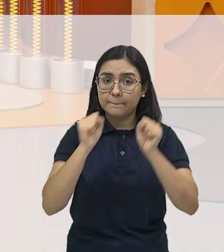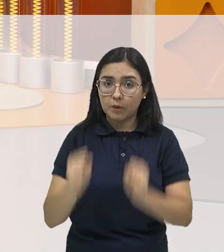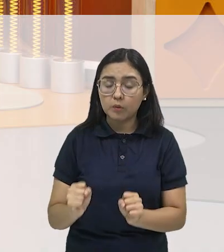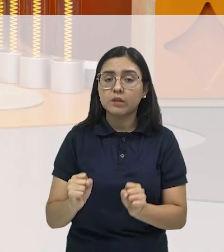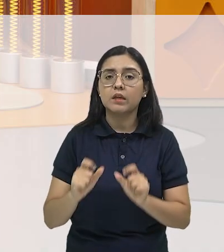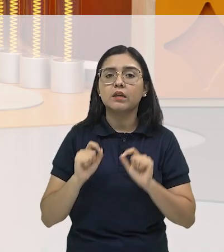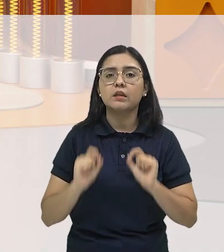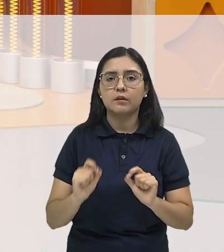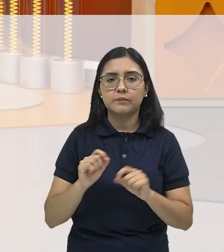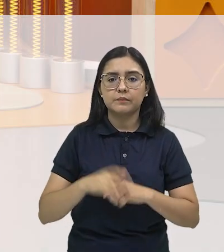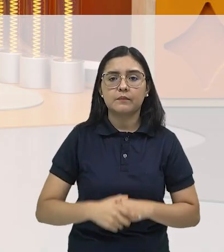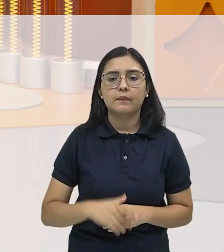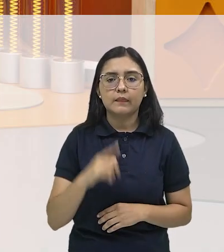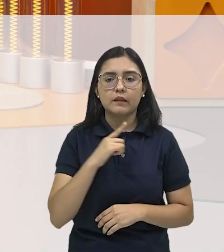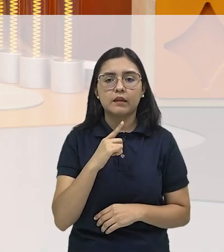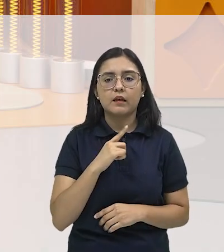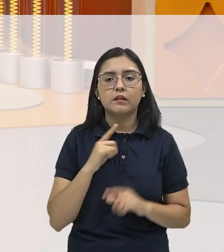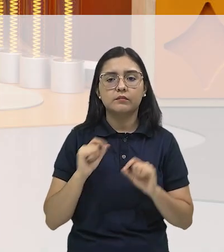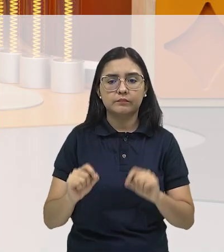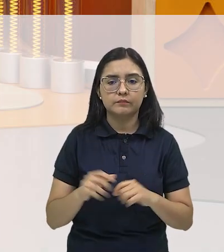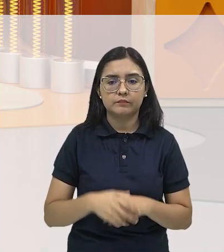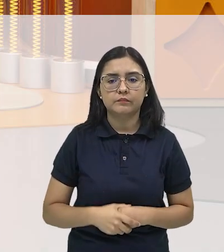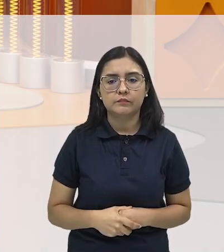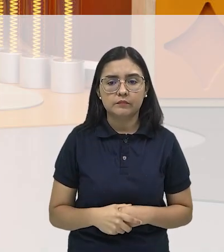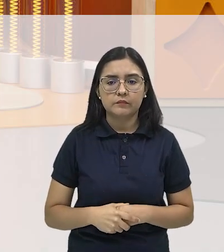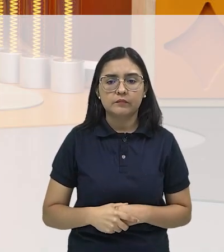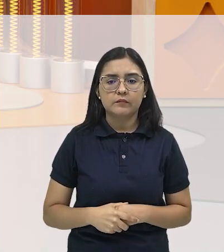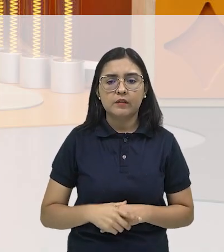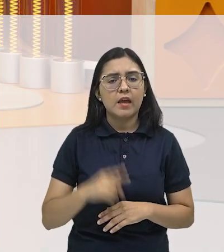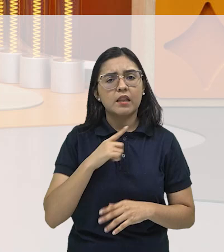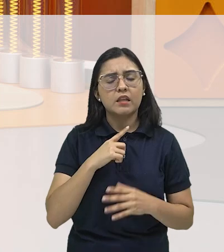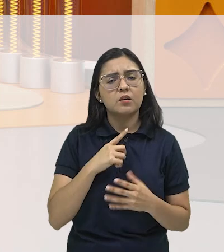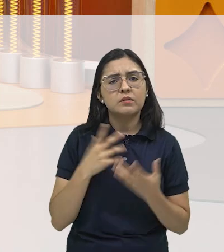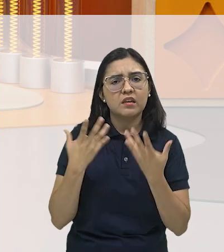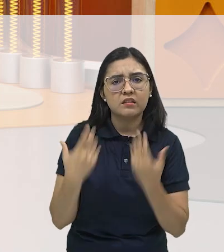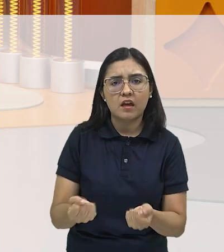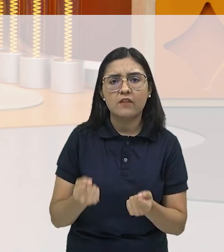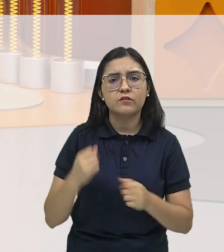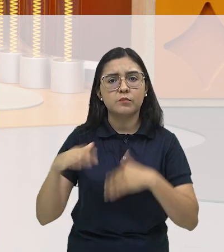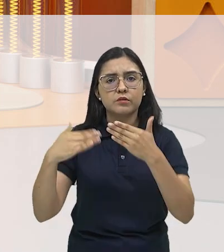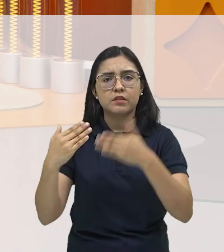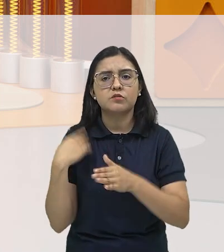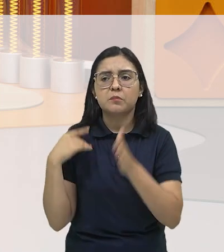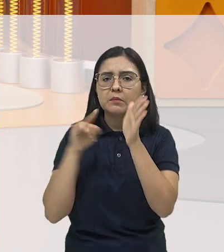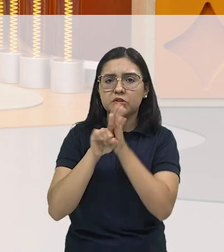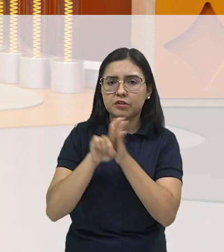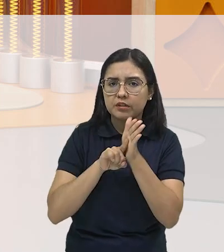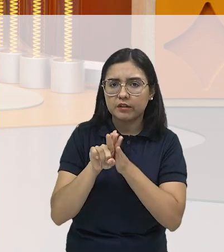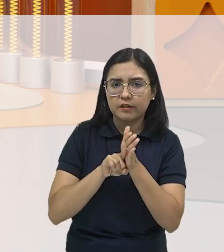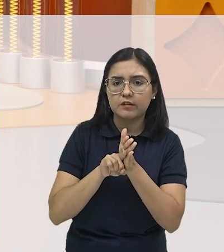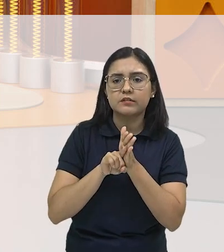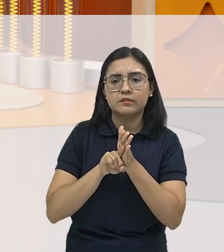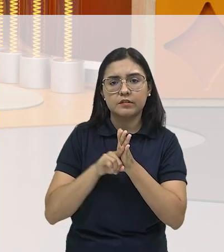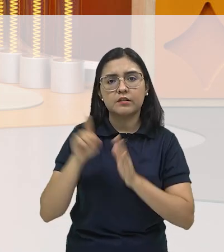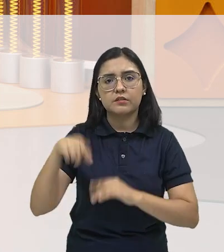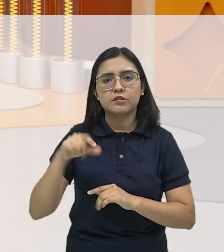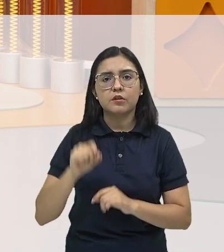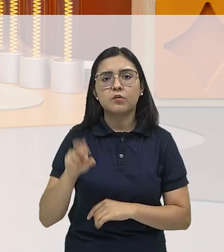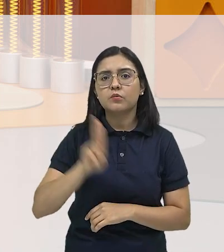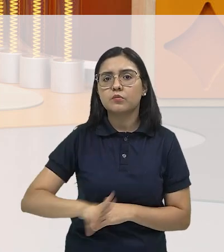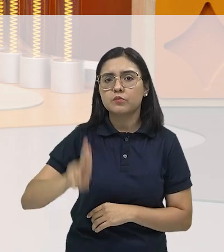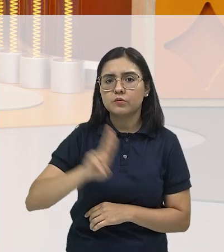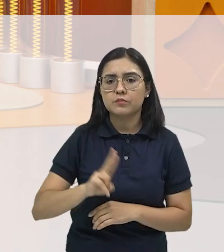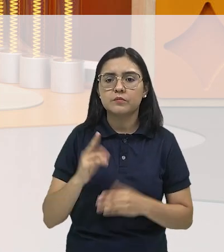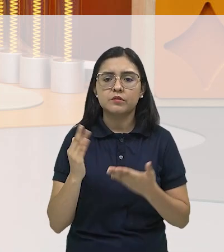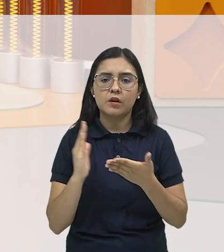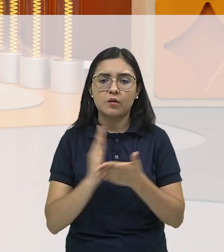que ela barrava, inclusive, processos de pesquisa que muitas vezes, por exemplo, envolviam a utilização